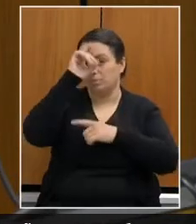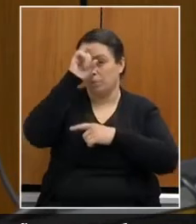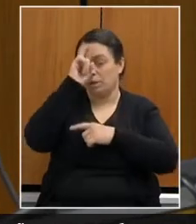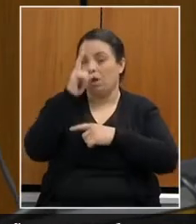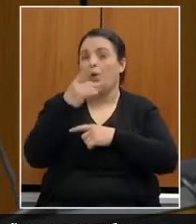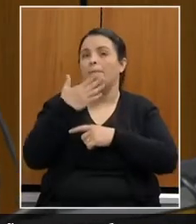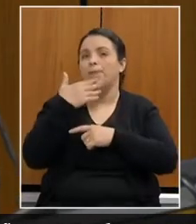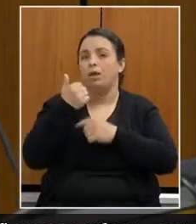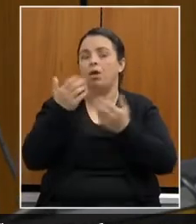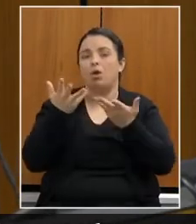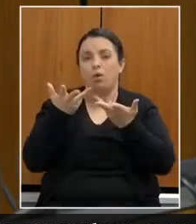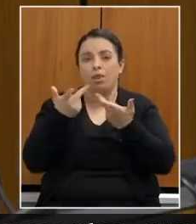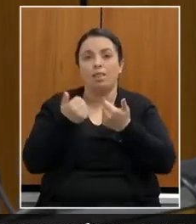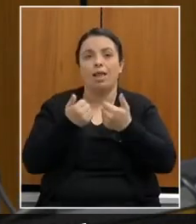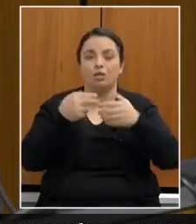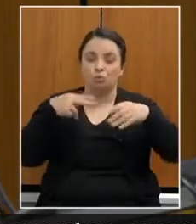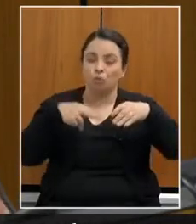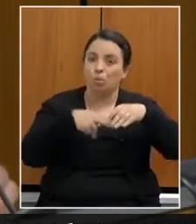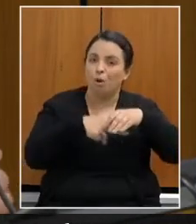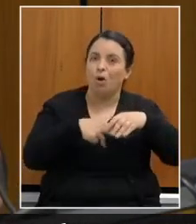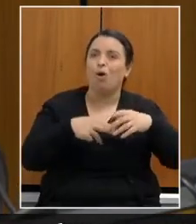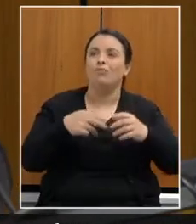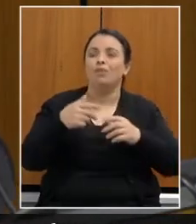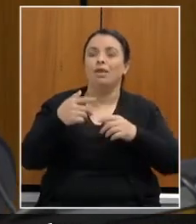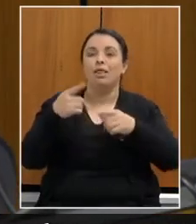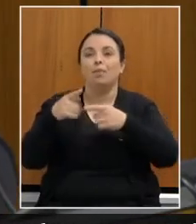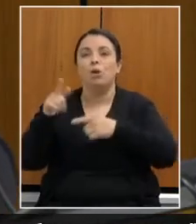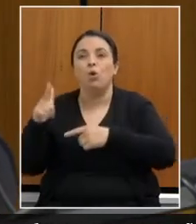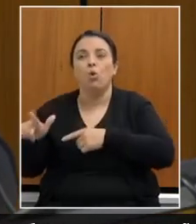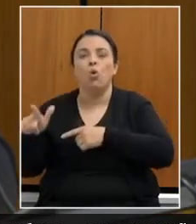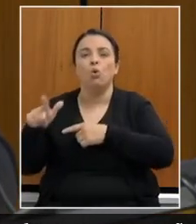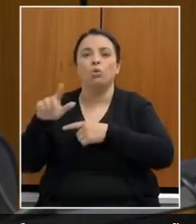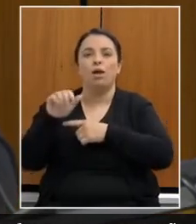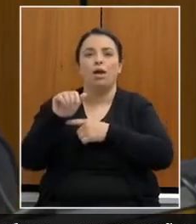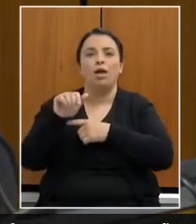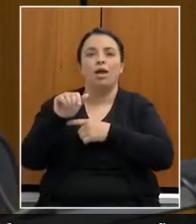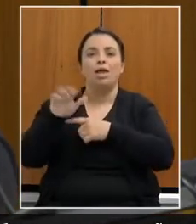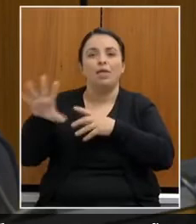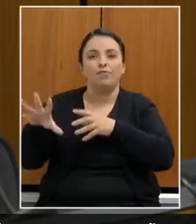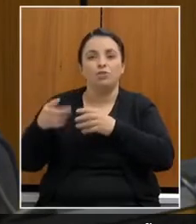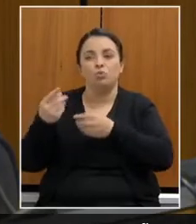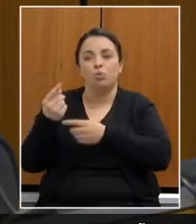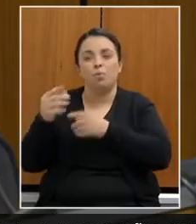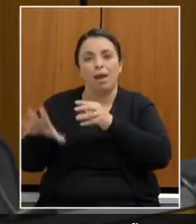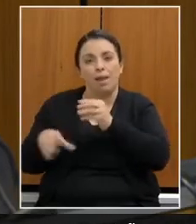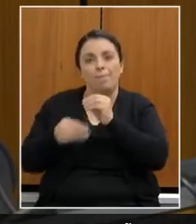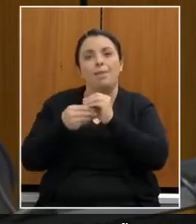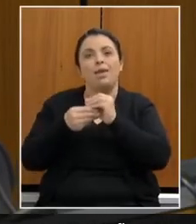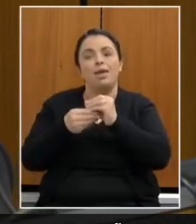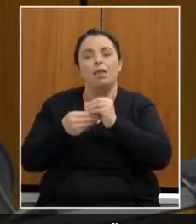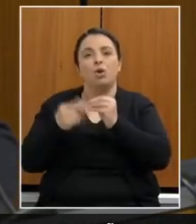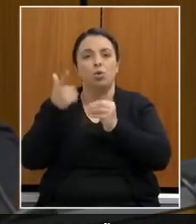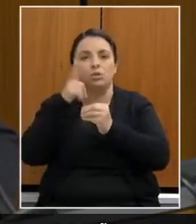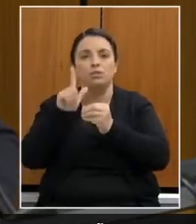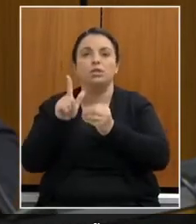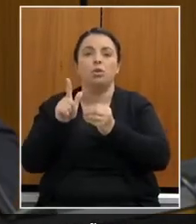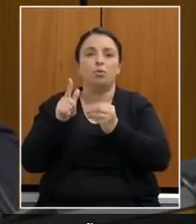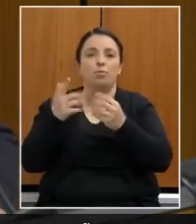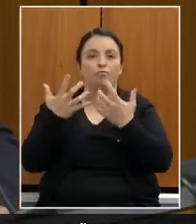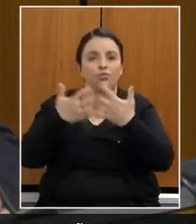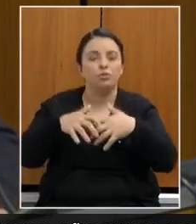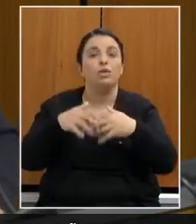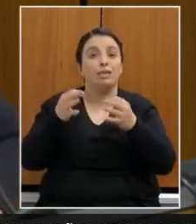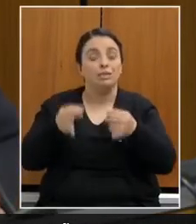o arco em ser que ele fez a doação da emenda que chegou o ano passado eu ainda era presidente ao hospital